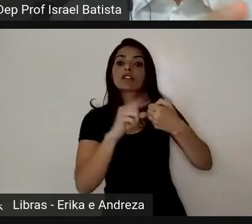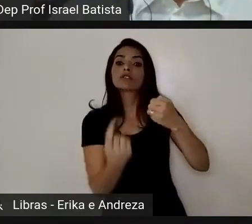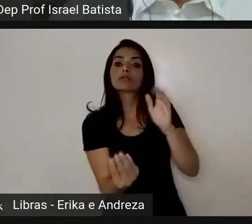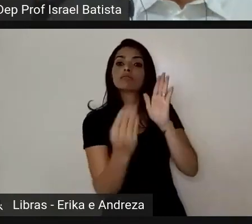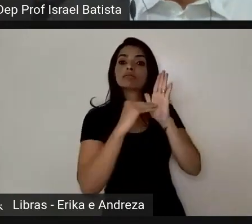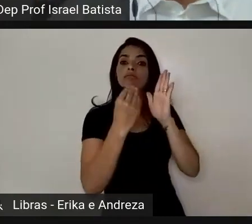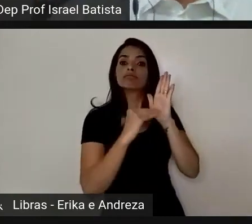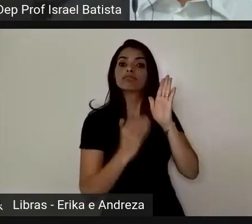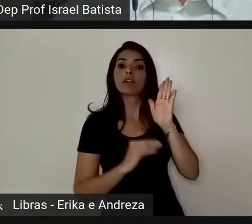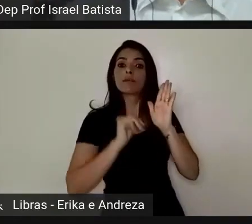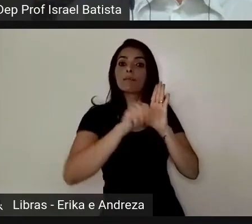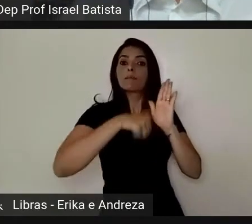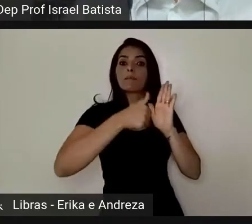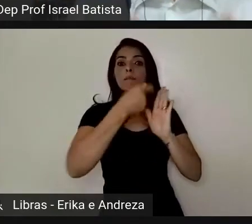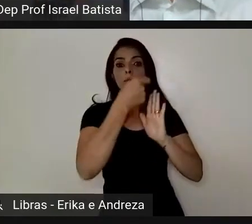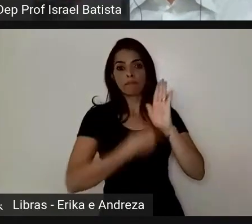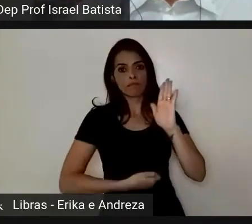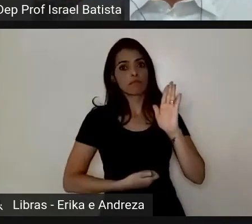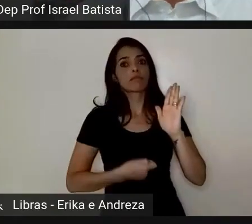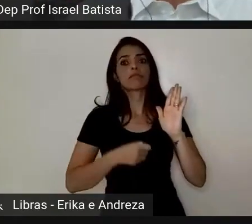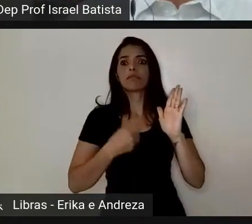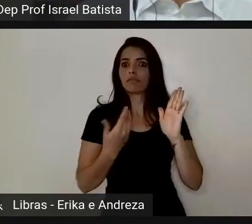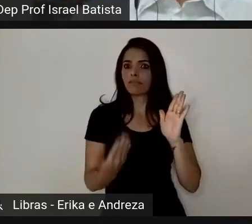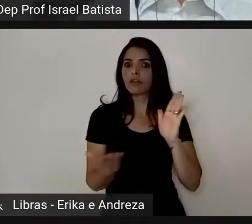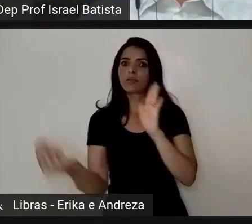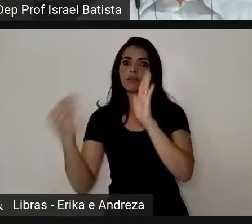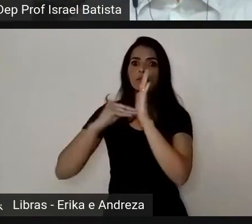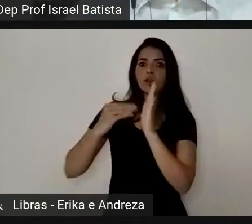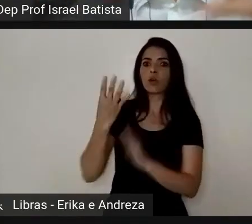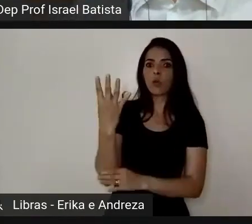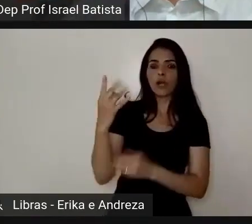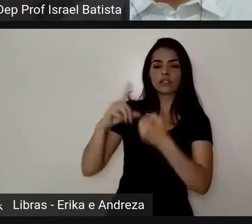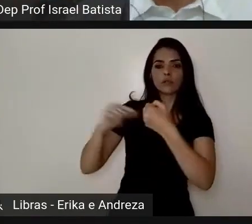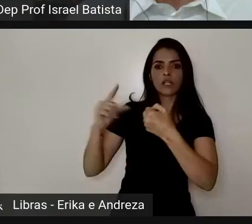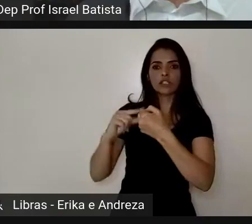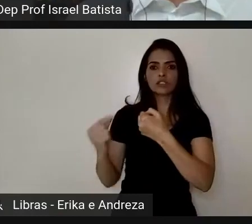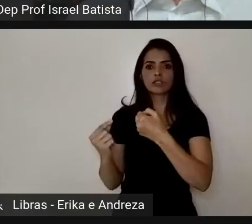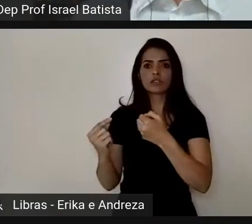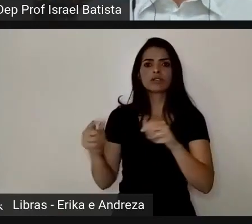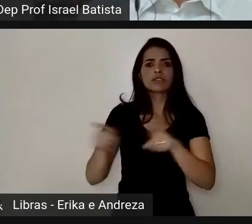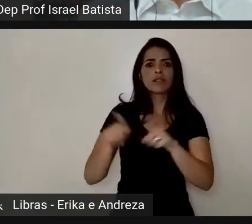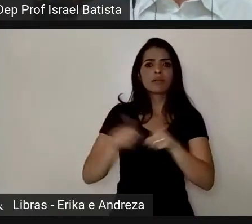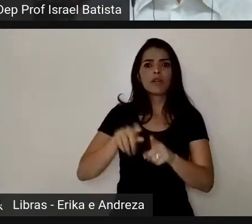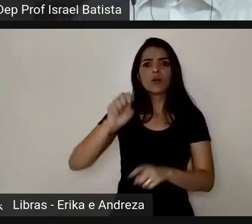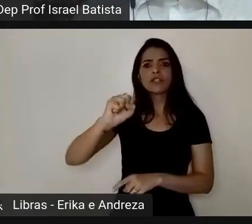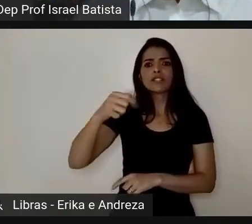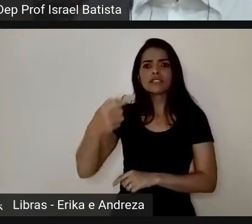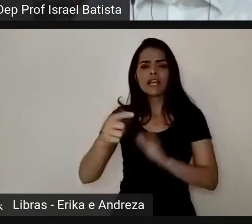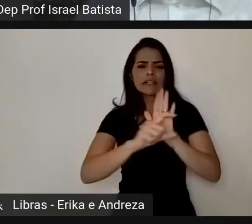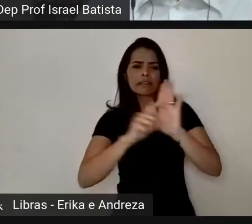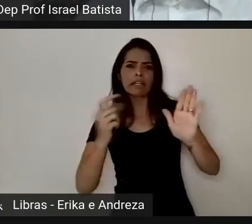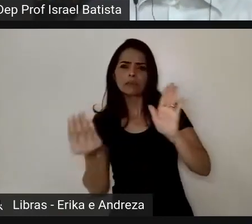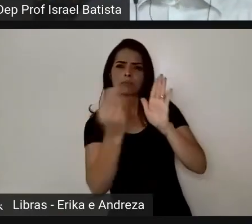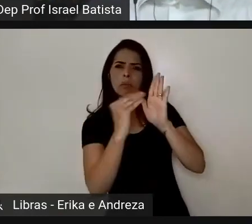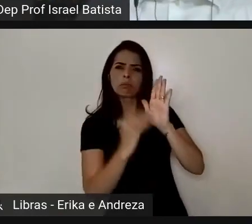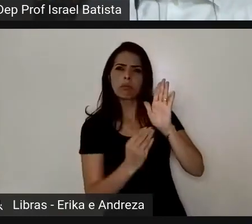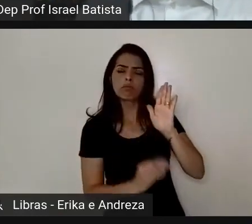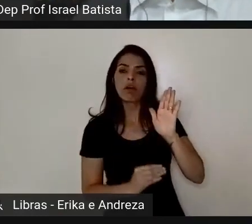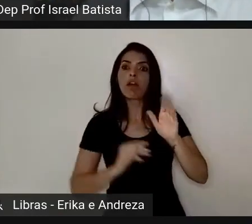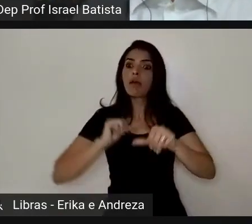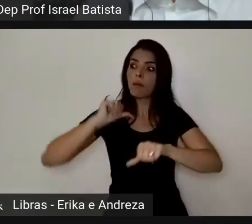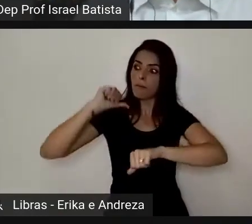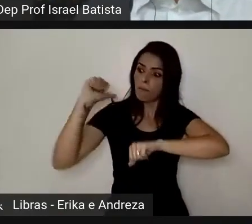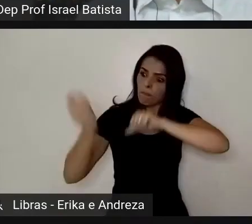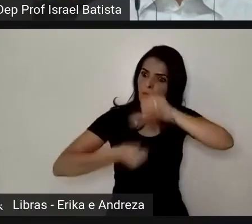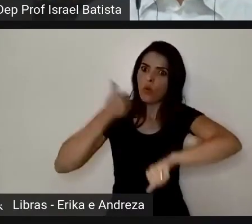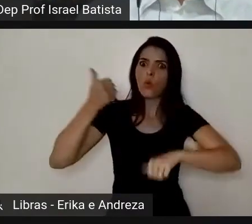altera 27 trechos constitucionais, acrescenta 4 artigos à Constituição, introduz 87 novos trechos. É uma reforma grande, não é uma